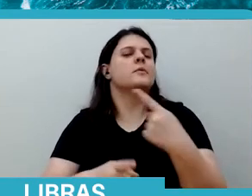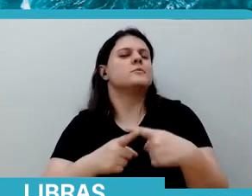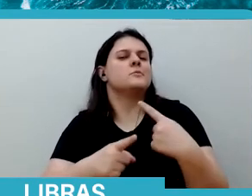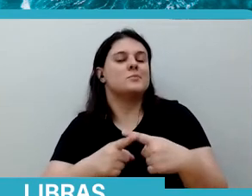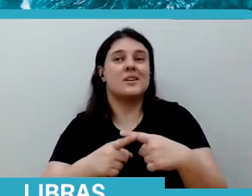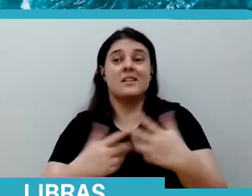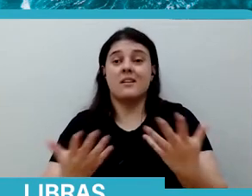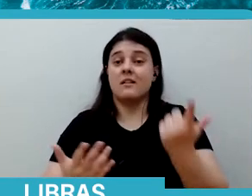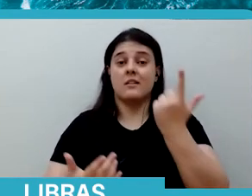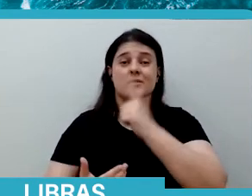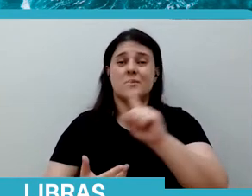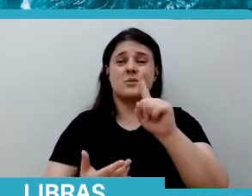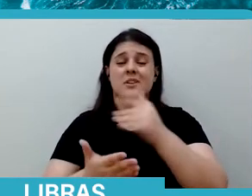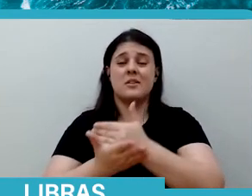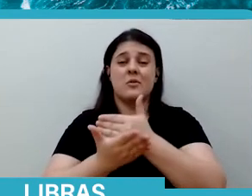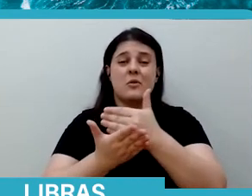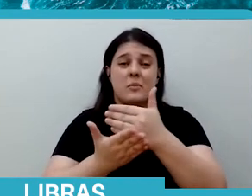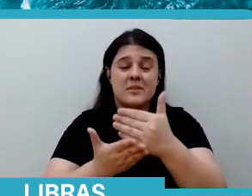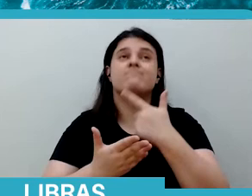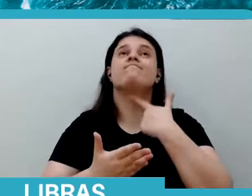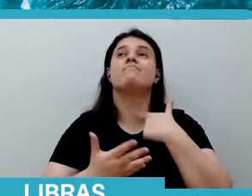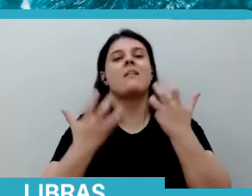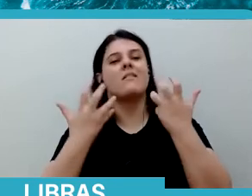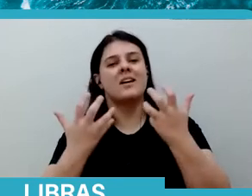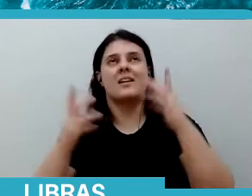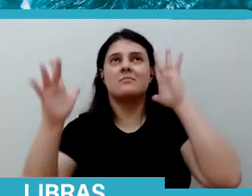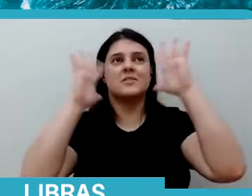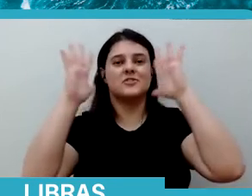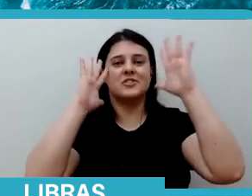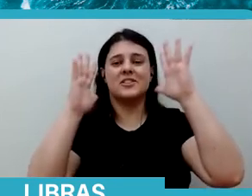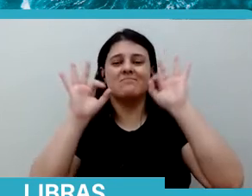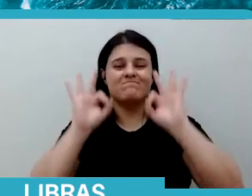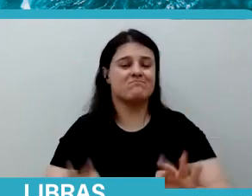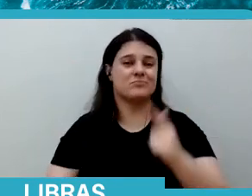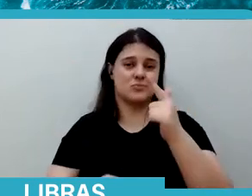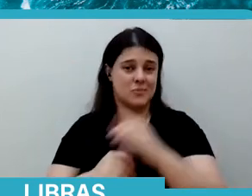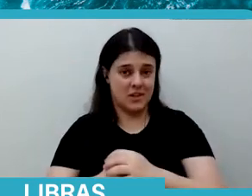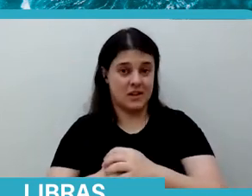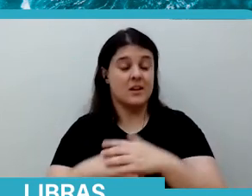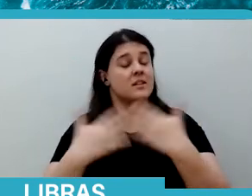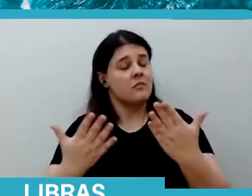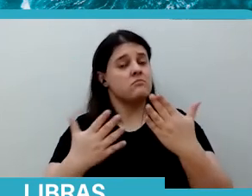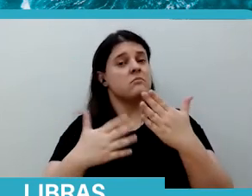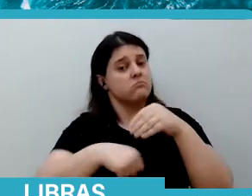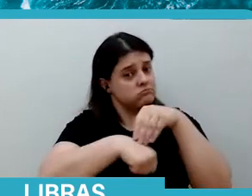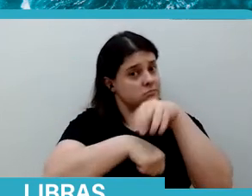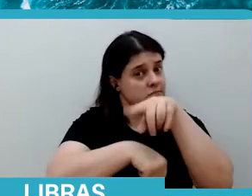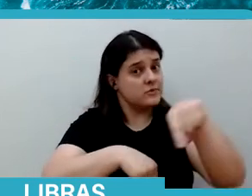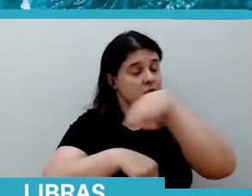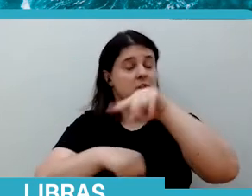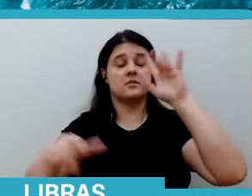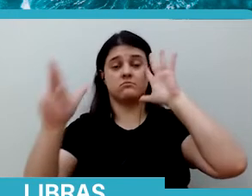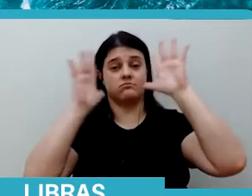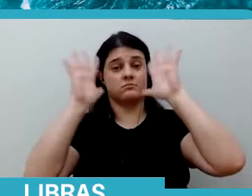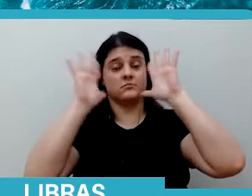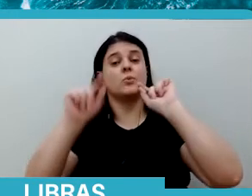você não consegue começar da forma como você gostaria então aqui uma reflexão que eu já compartilho